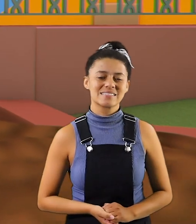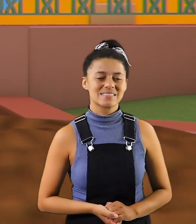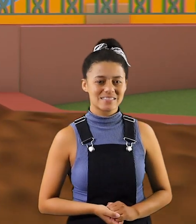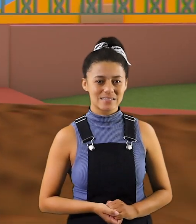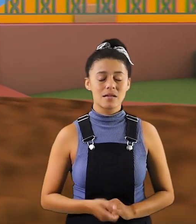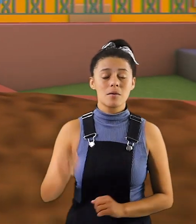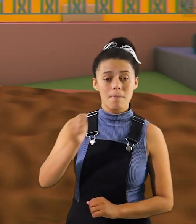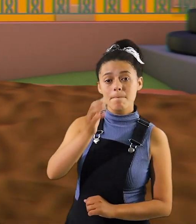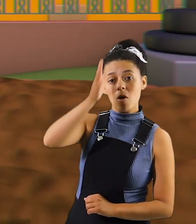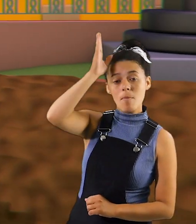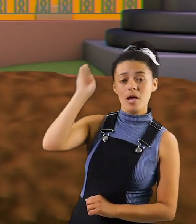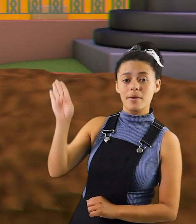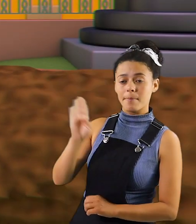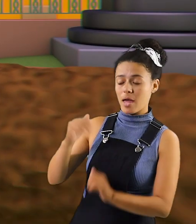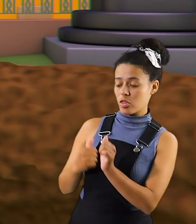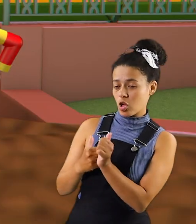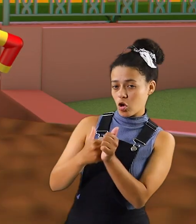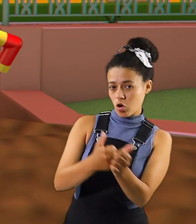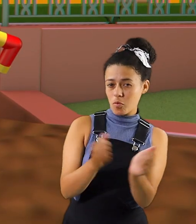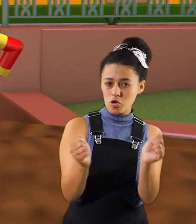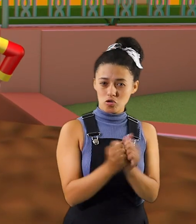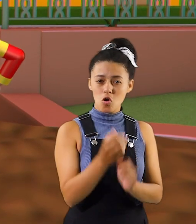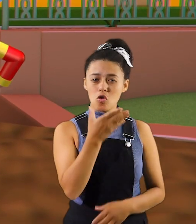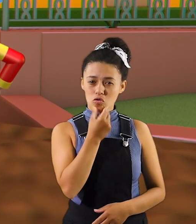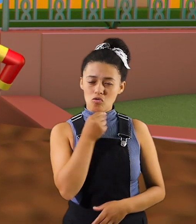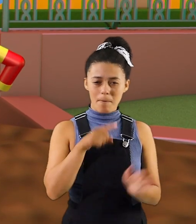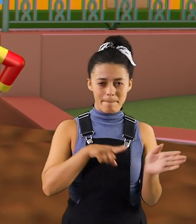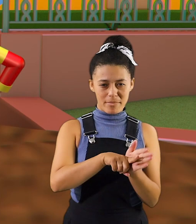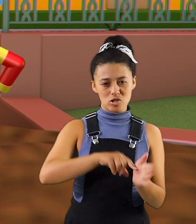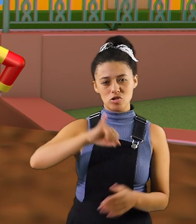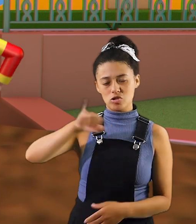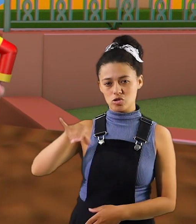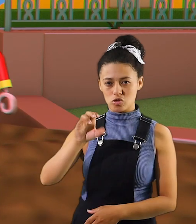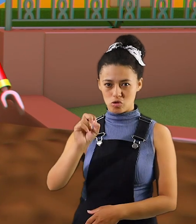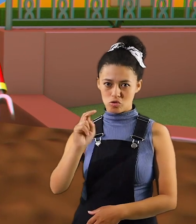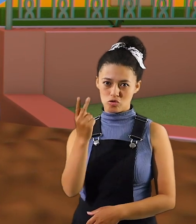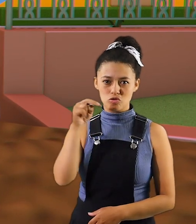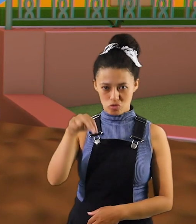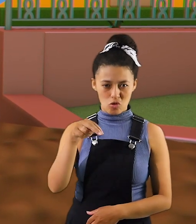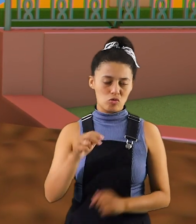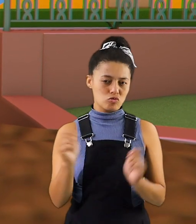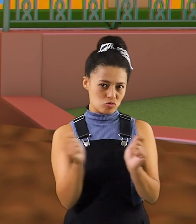O bombeiro Beto acompanhará o escavador John Maga nessa aventura.